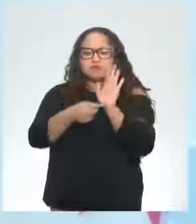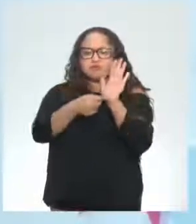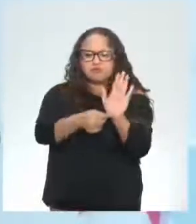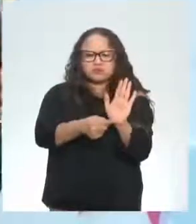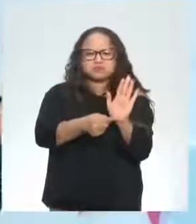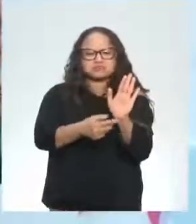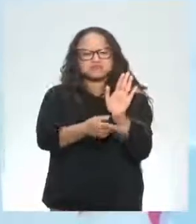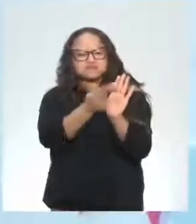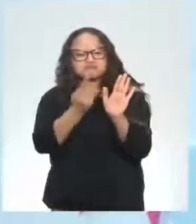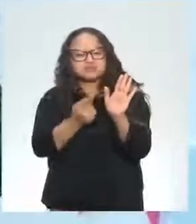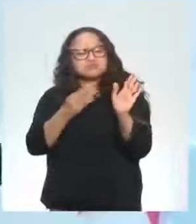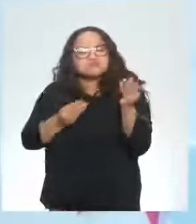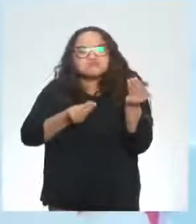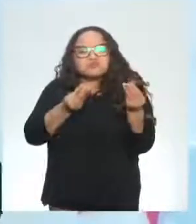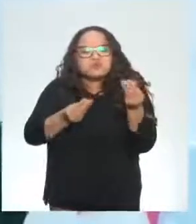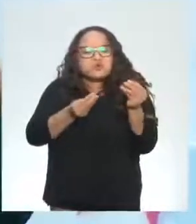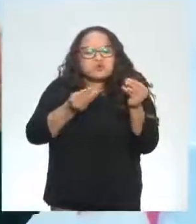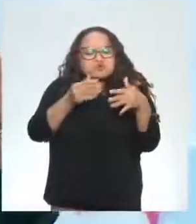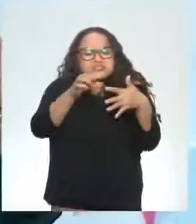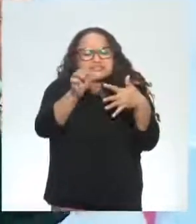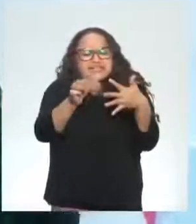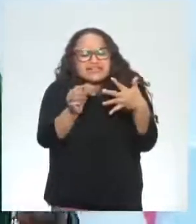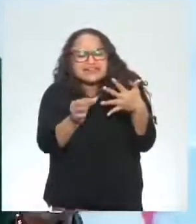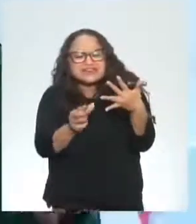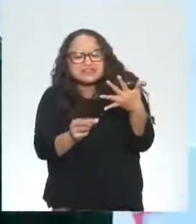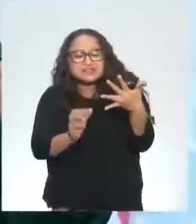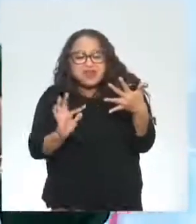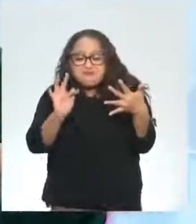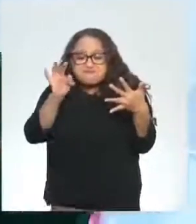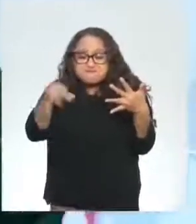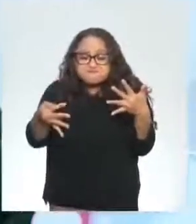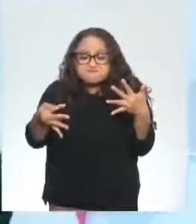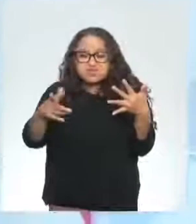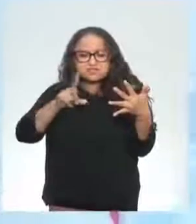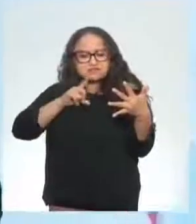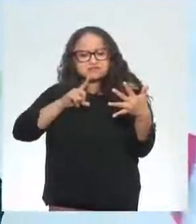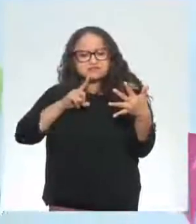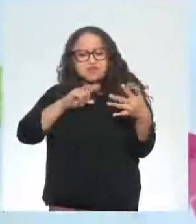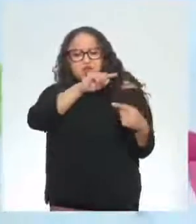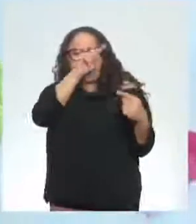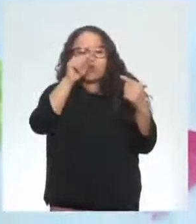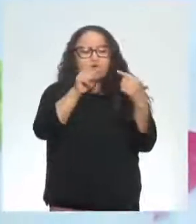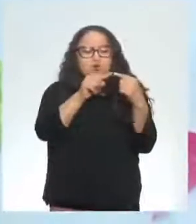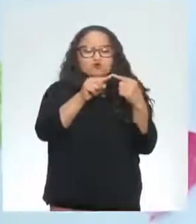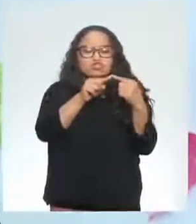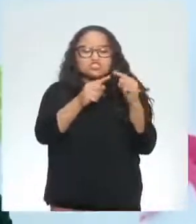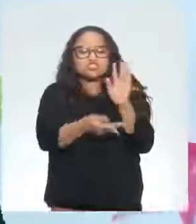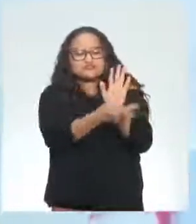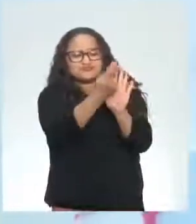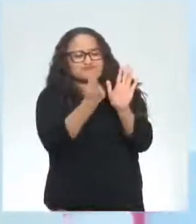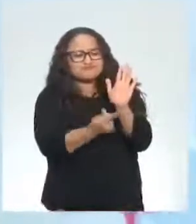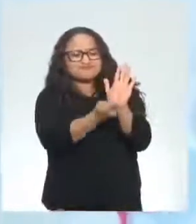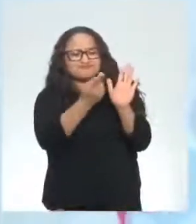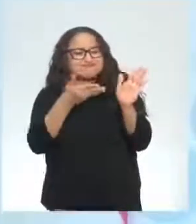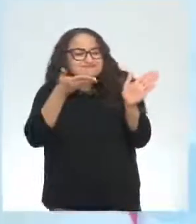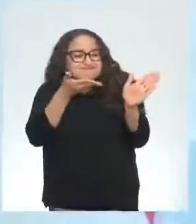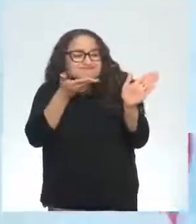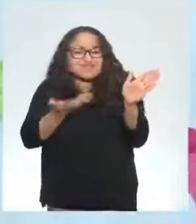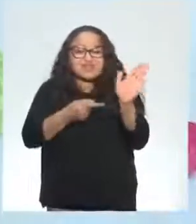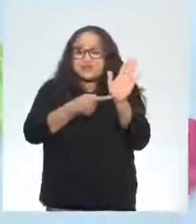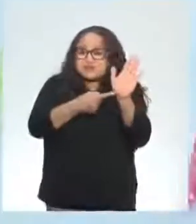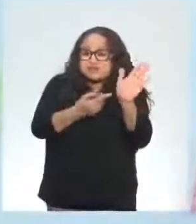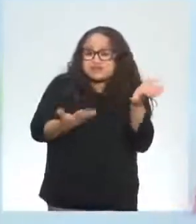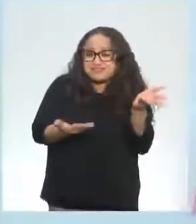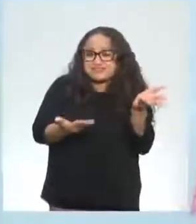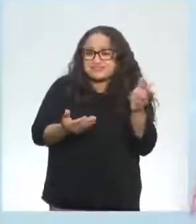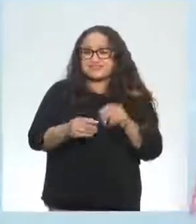esses materiais, todos esses elementos, para finalmente ele obter o objetivo final daquela obra. Né? Que vai muito